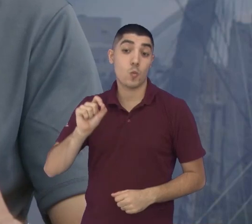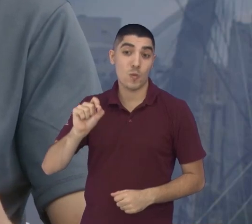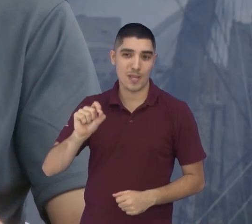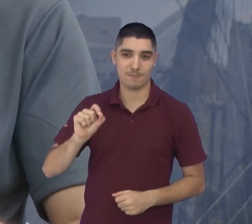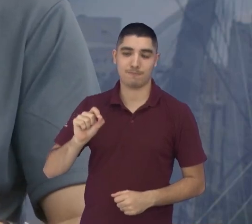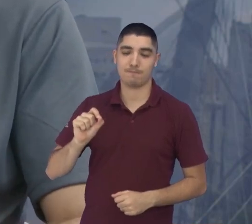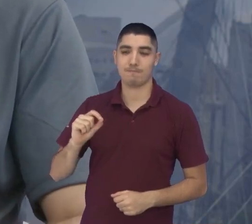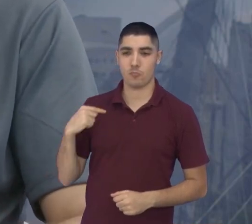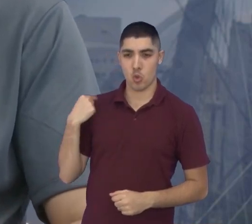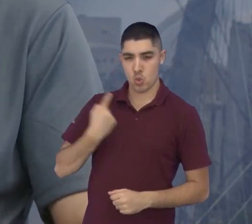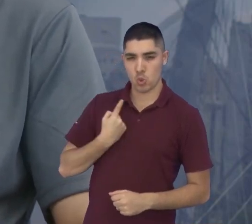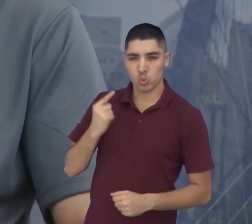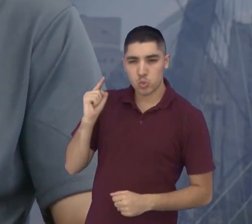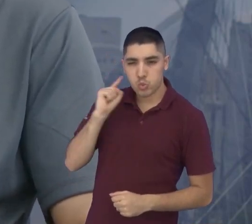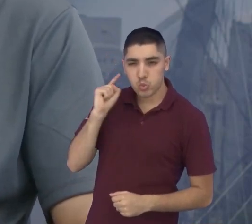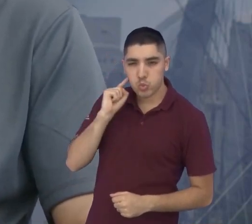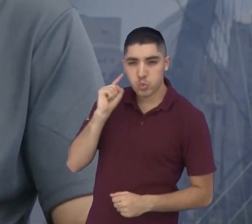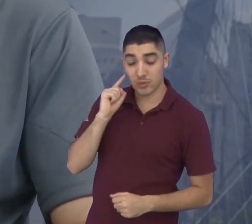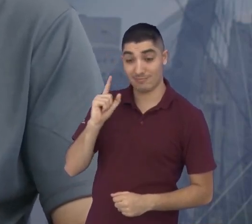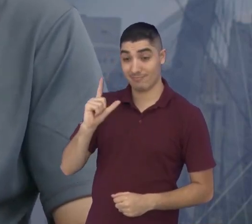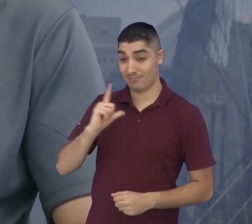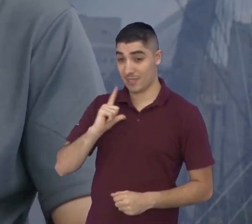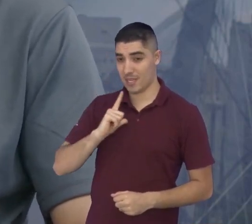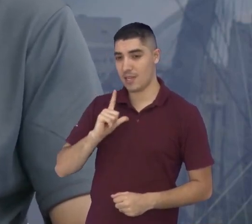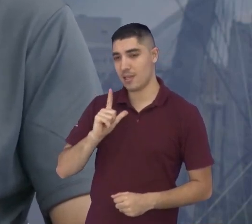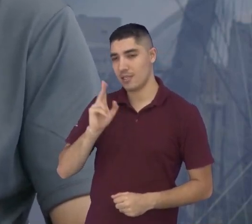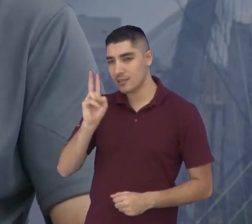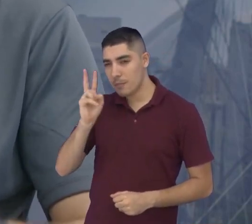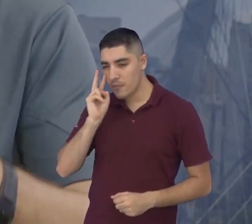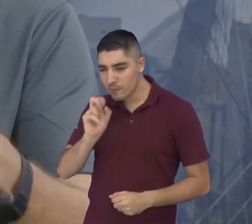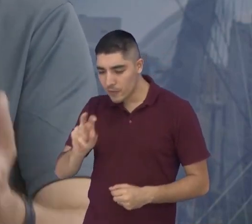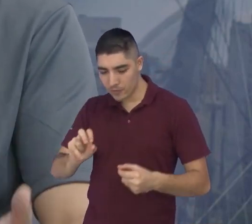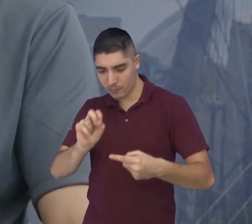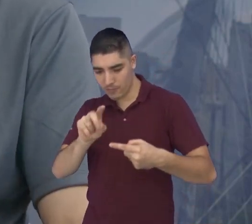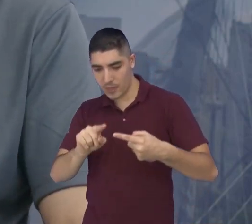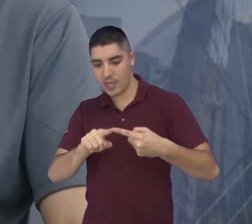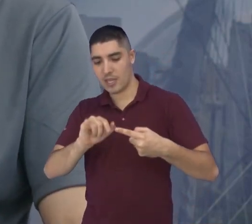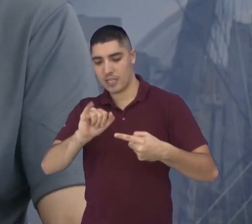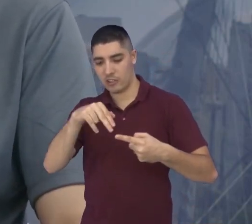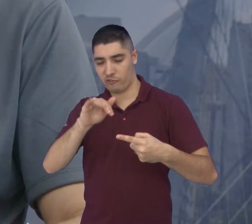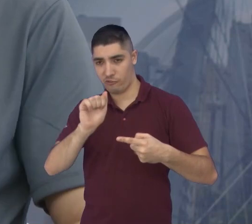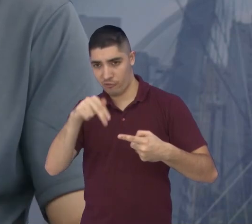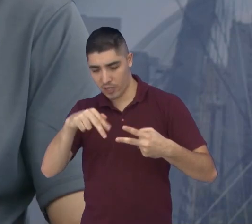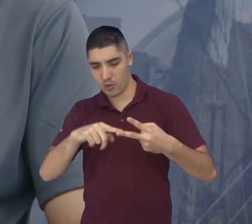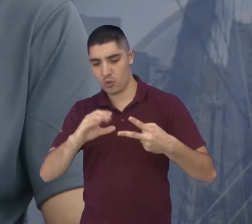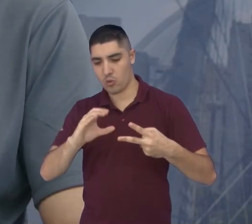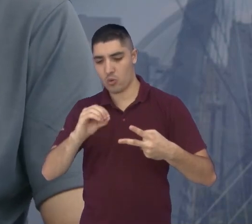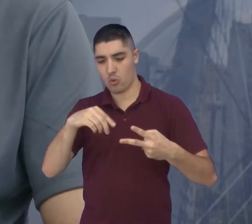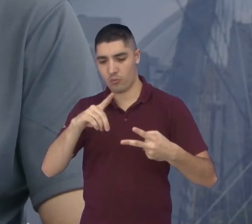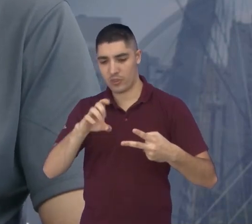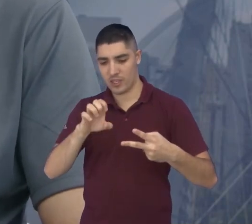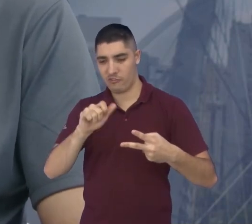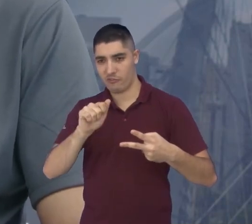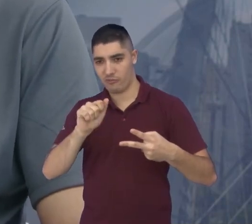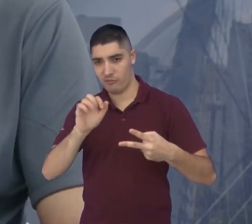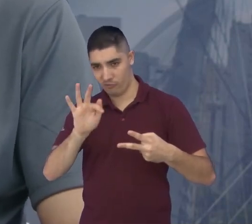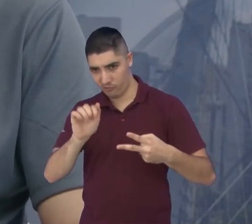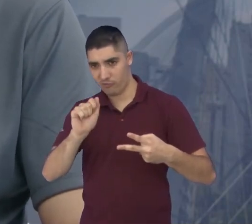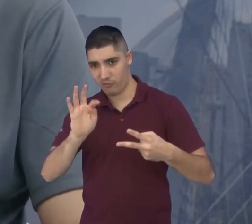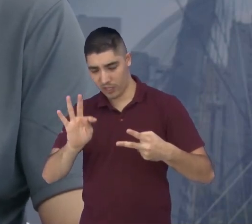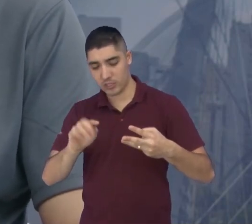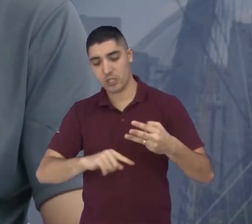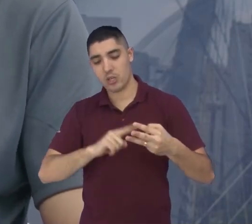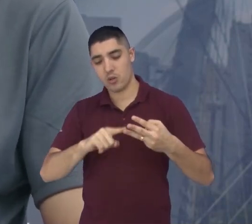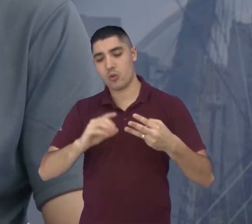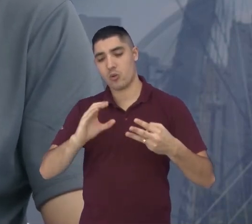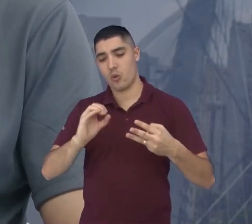possui essa interação desses três órgãos, né? Tanto do IFAM, quanto do CONDEFAT, quanto do COMPAC,